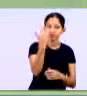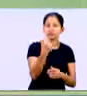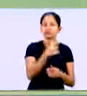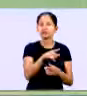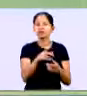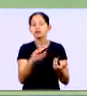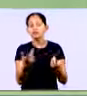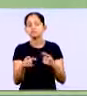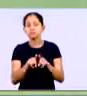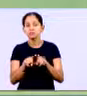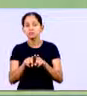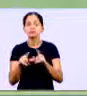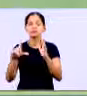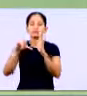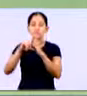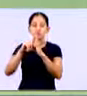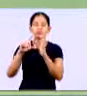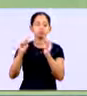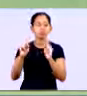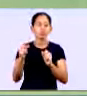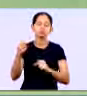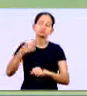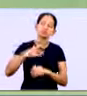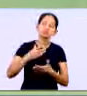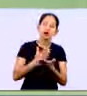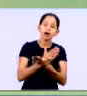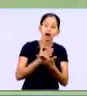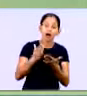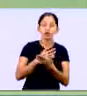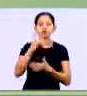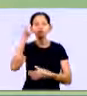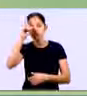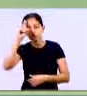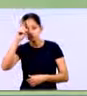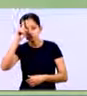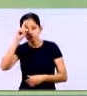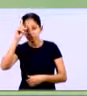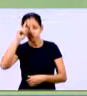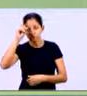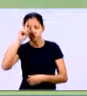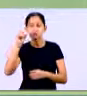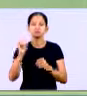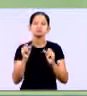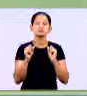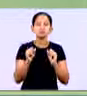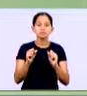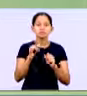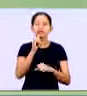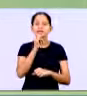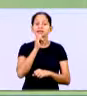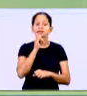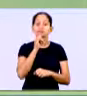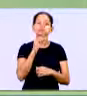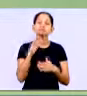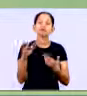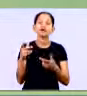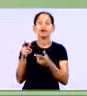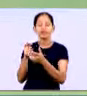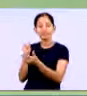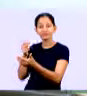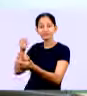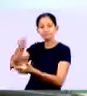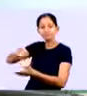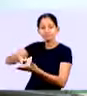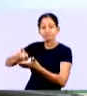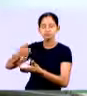instituições financeiras. Ou seja, eu posso me utilizar de situações do meu dia a dia, eu posso pegar com o meu fornecedor que me vende à vista, eu posso